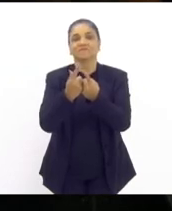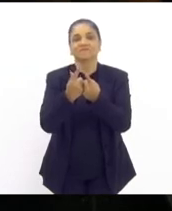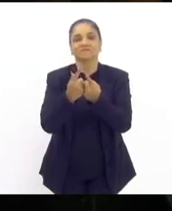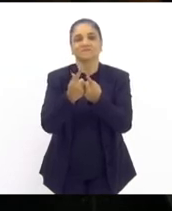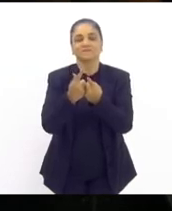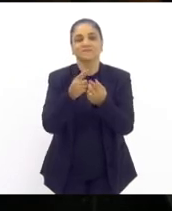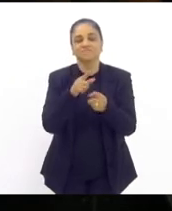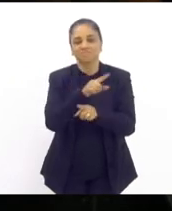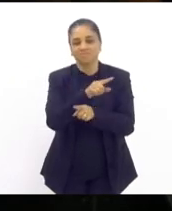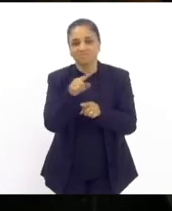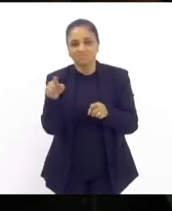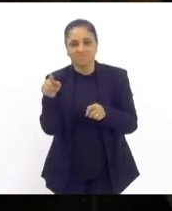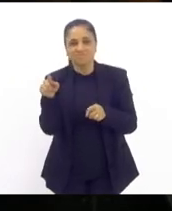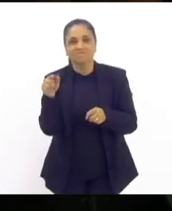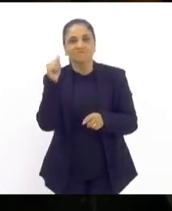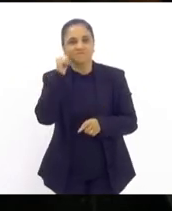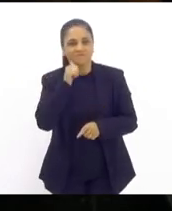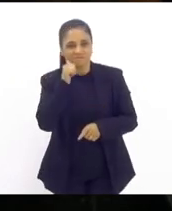telespectadores